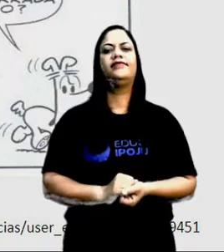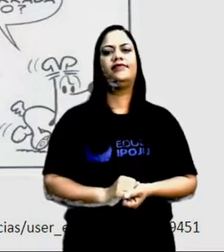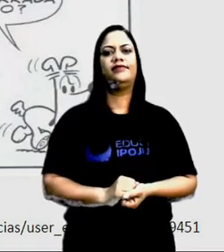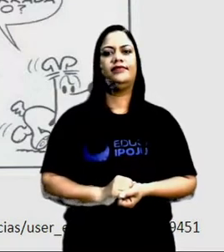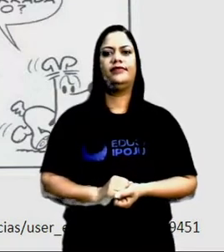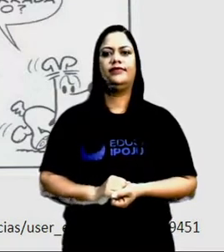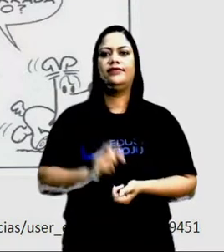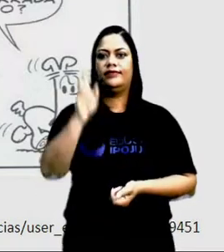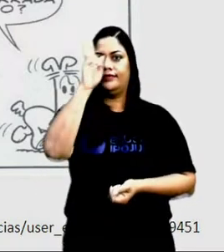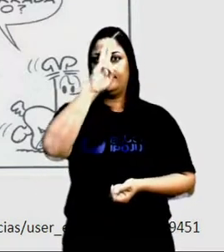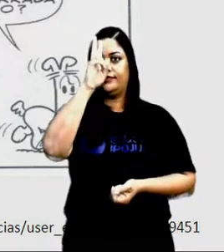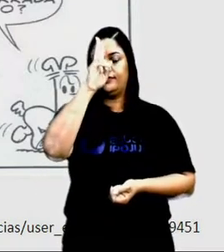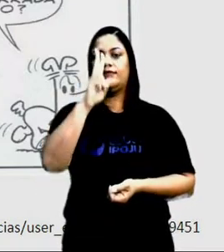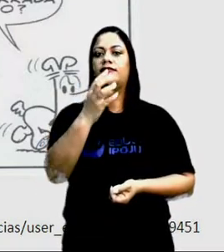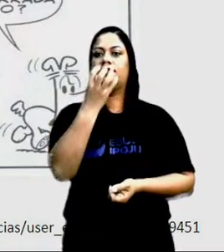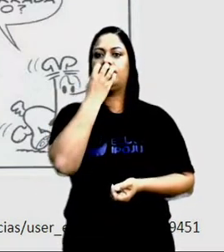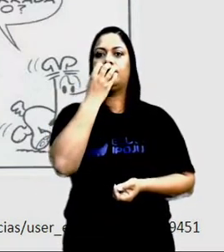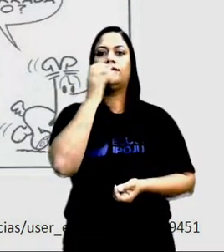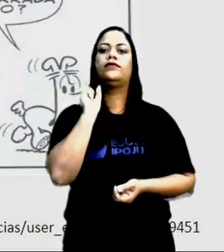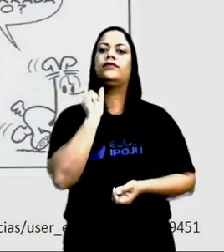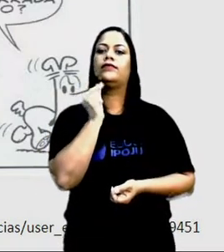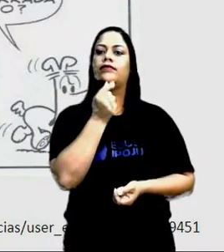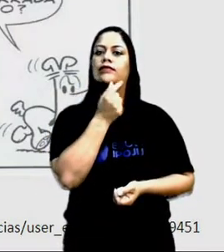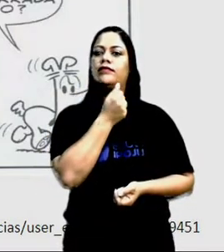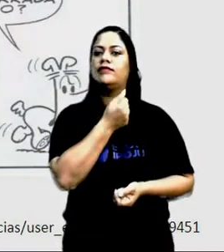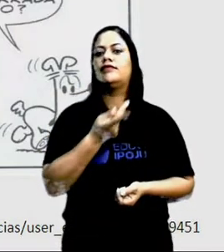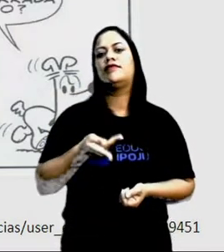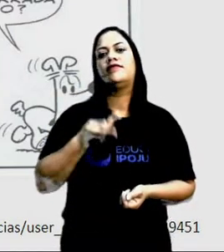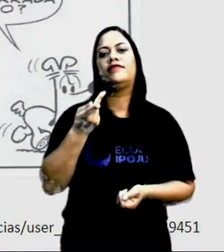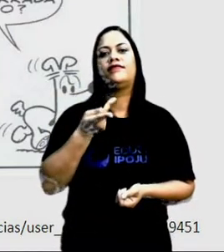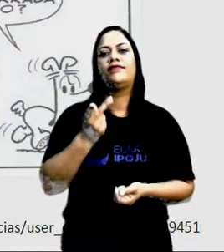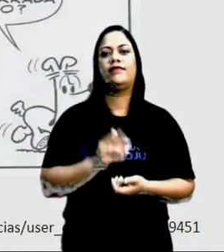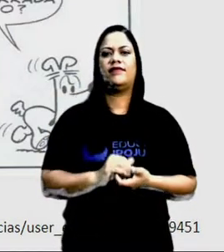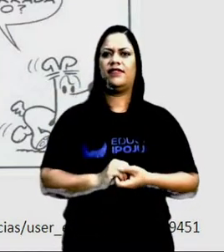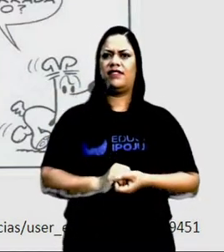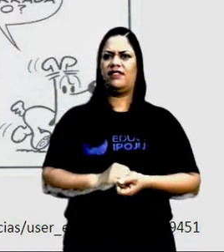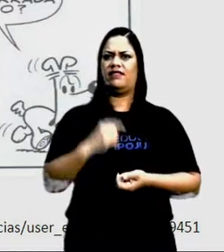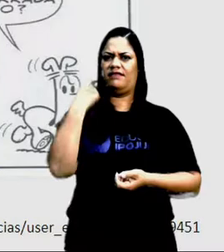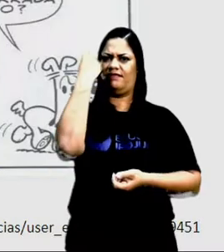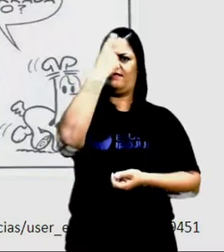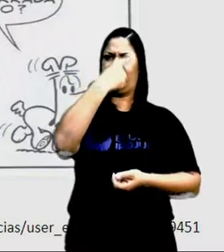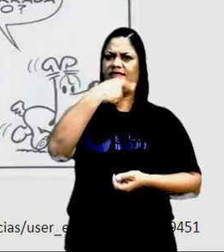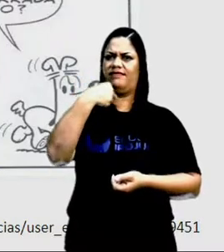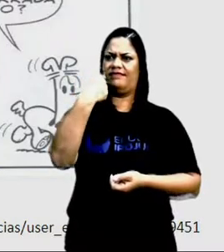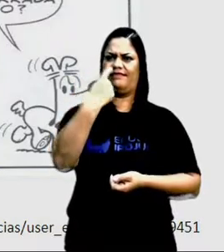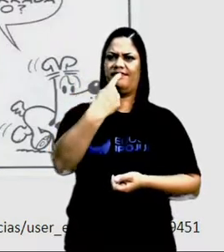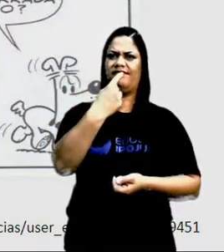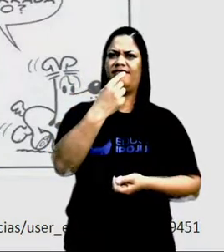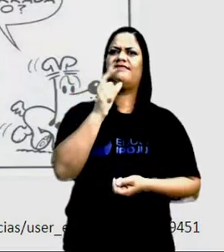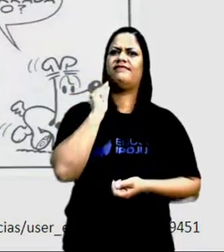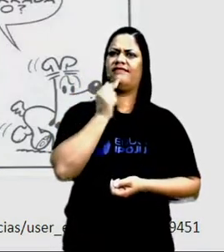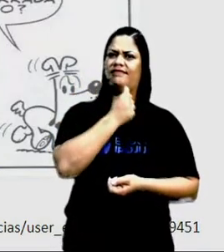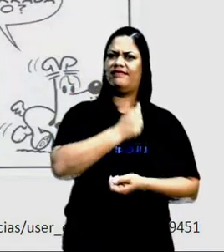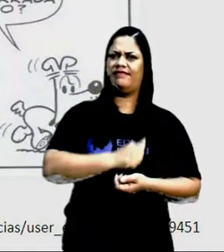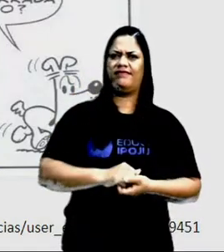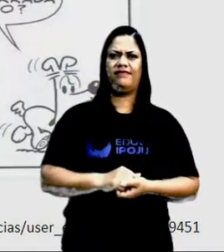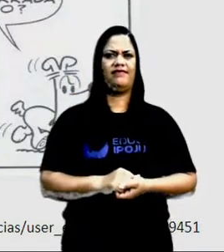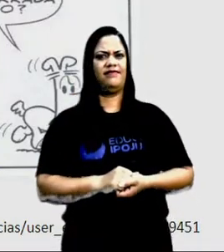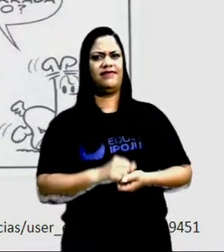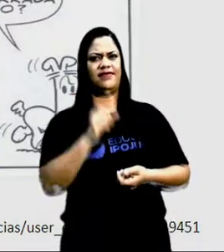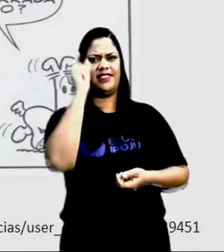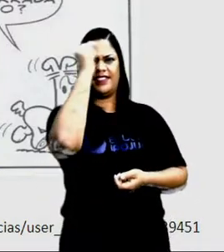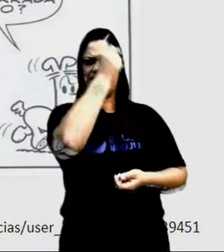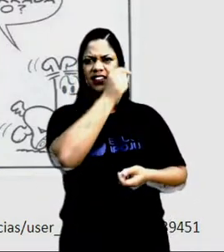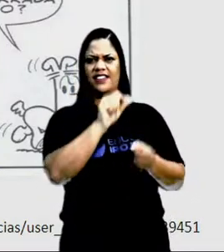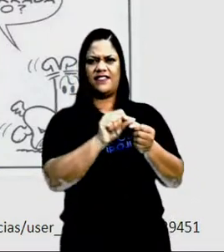Nessa historinha do Bidu, ele diz assim, ó: que cara é essa, Bidu? O Franjinha